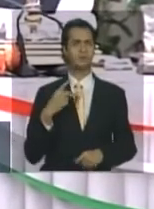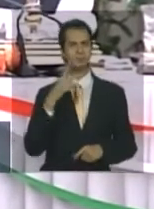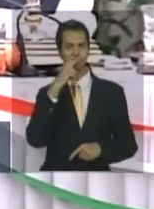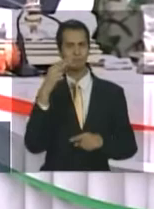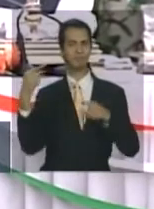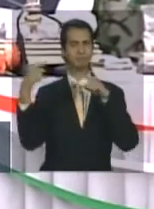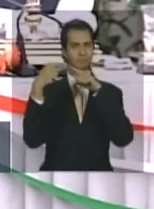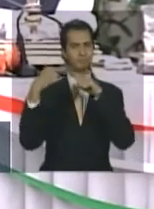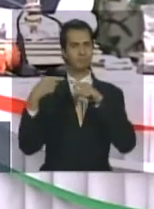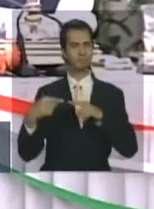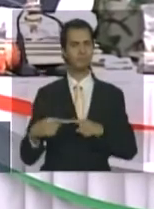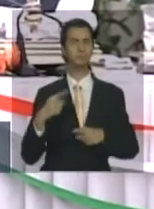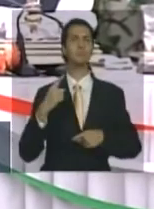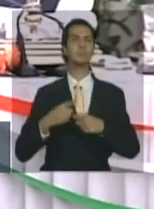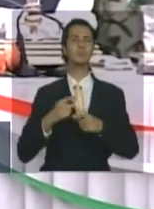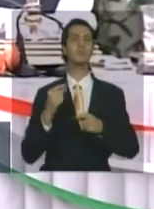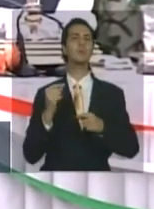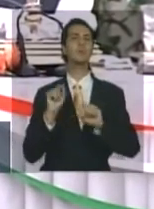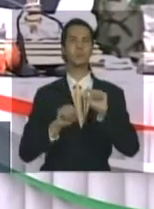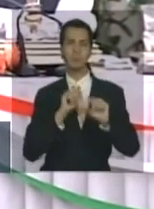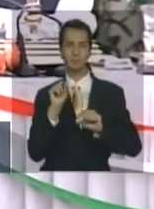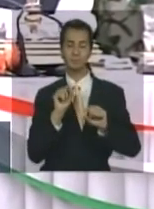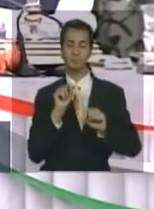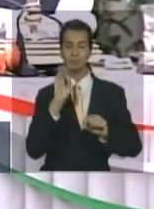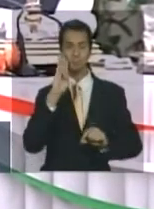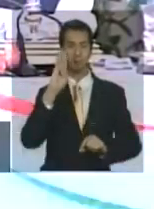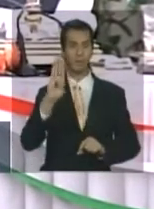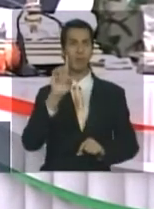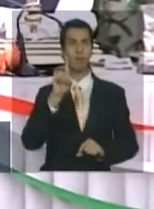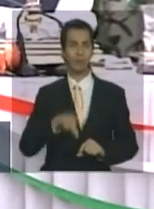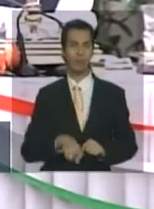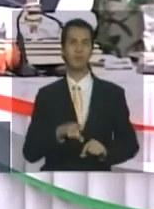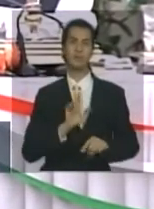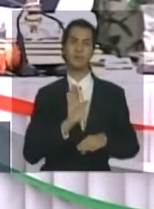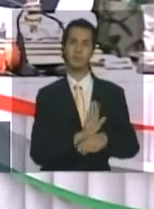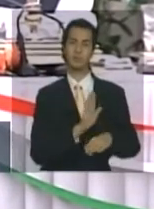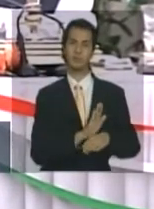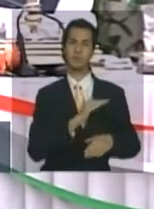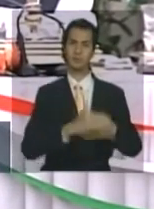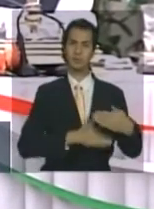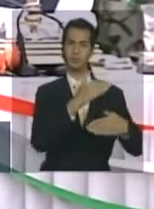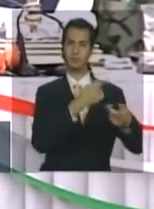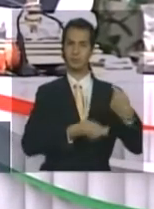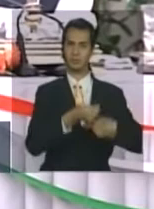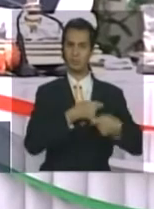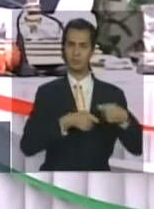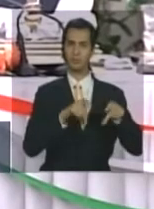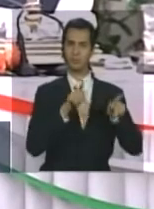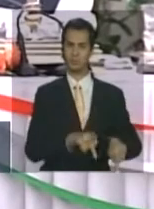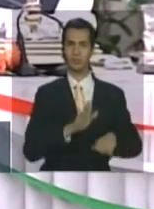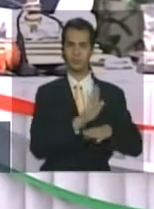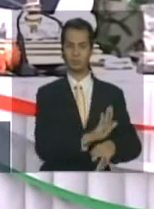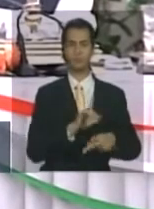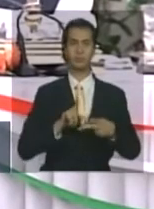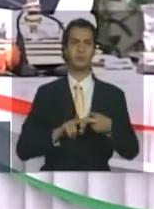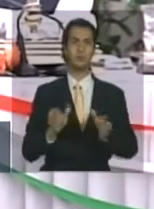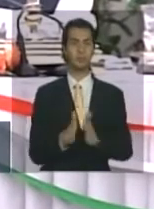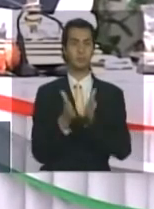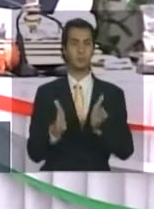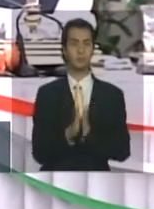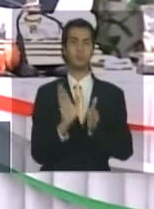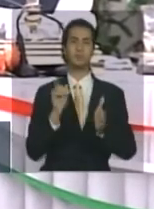progresso econômico de nossos povos, com a inclusão social, erradicação da pobreza e